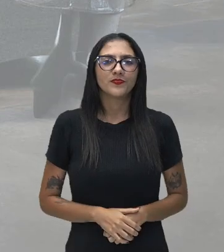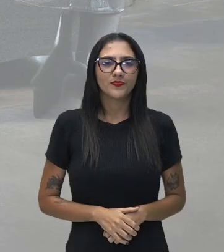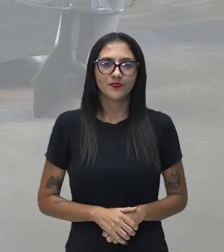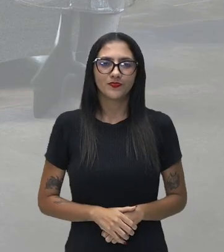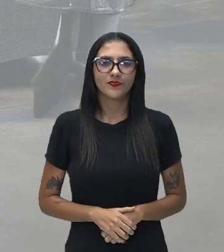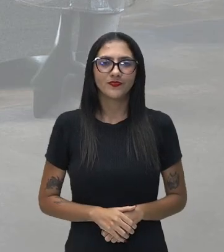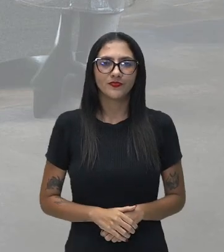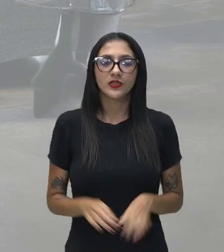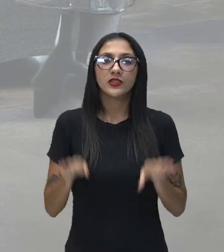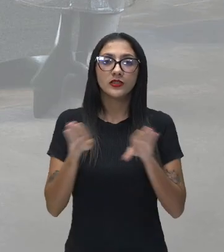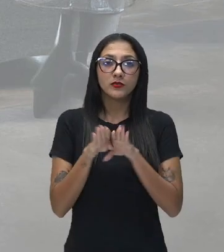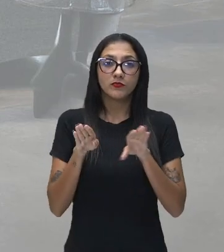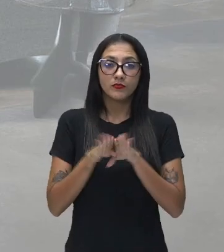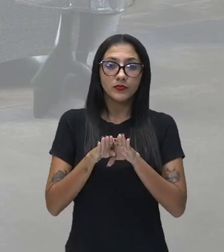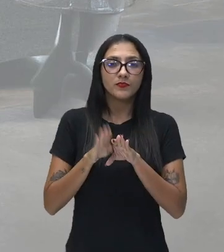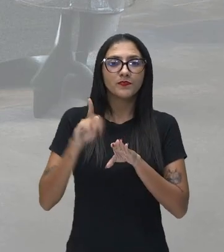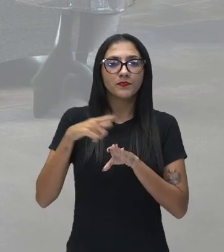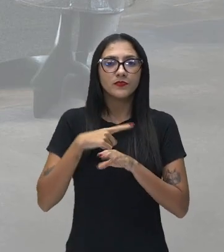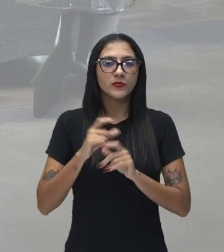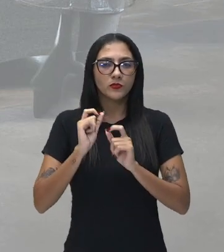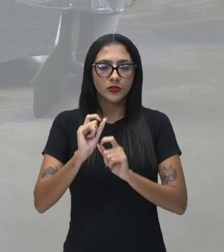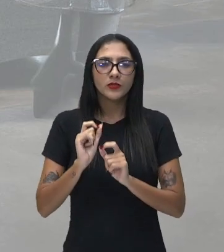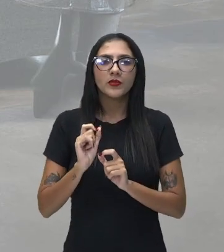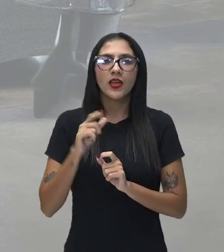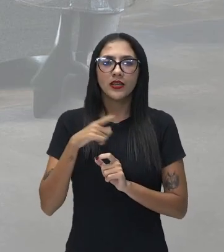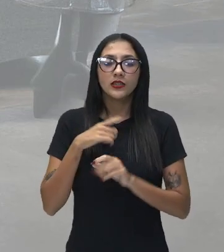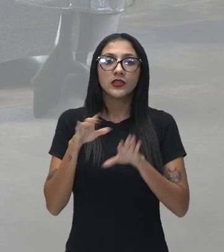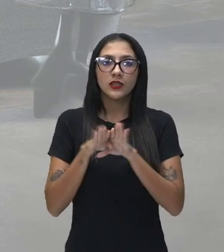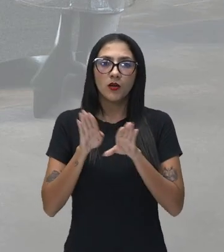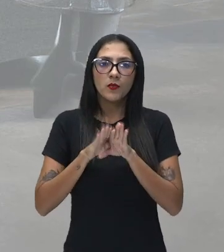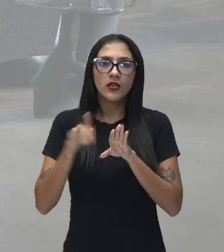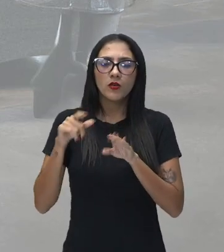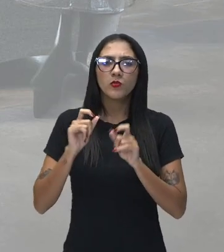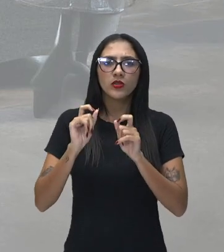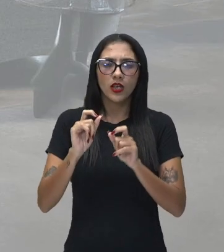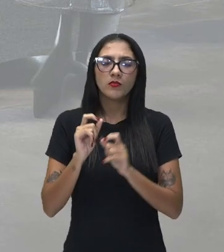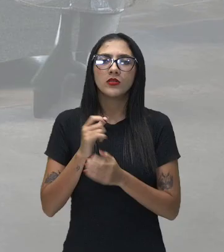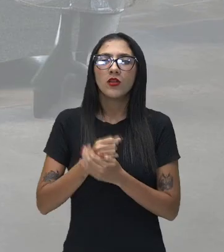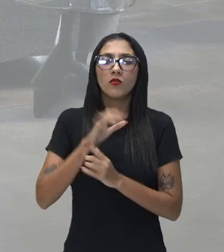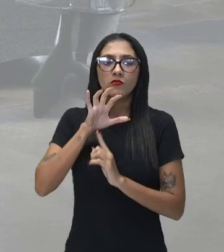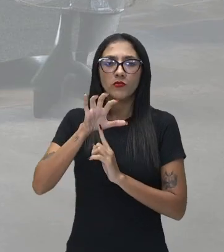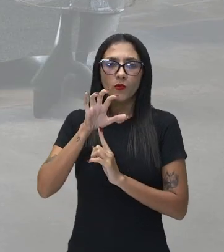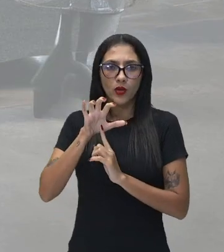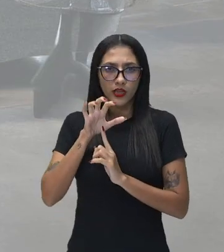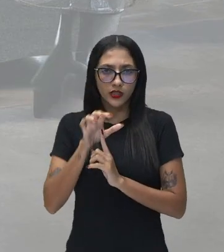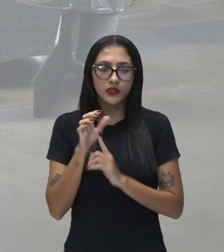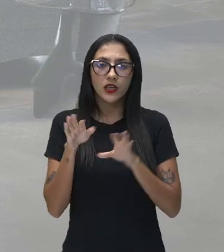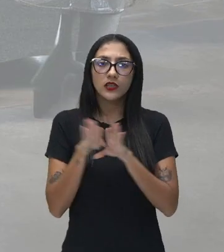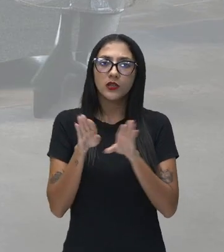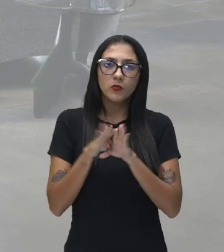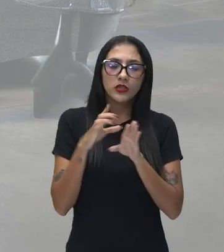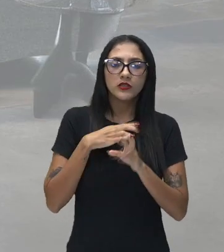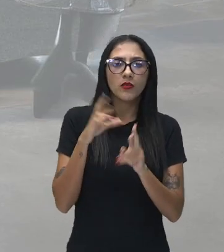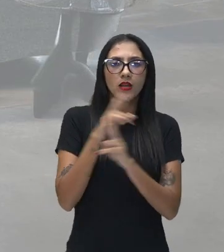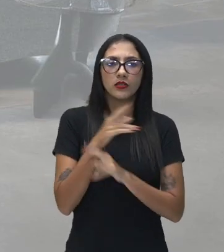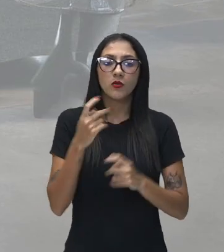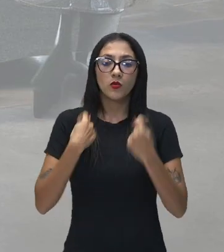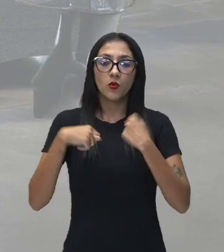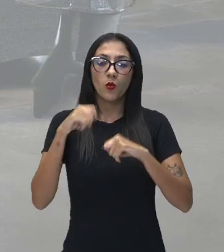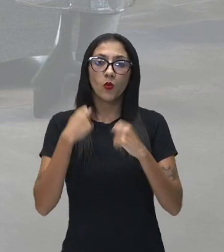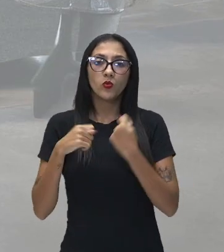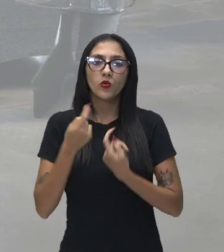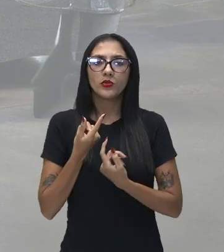que era considerado o maior credor do mundo, ou seja, muitos outros países deviam aos Estados Unidos por conta